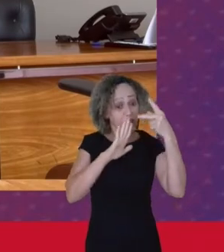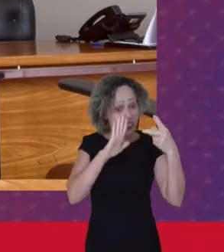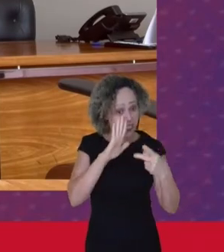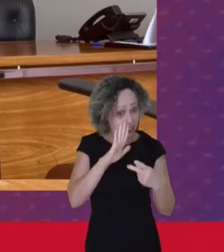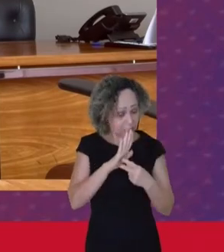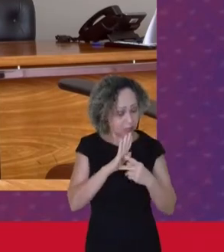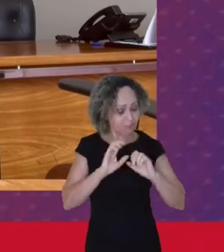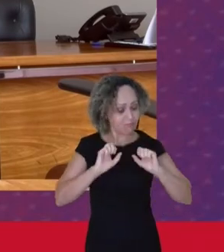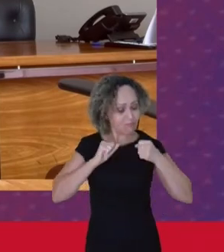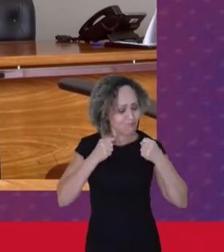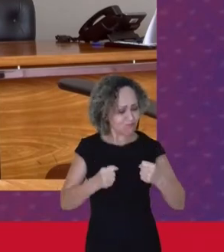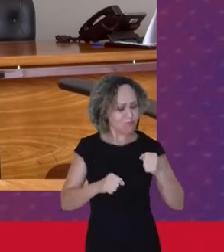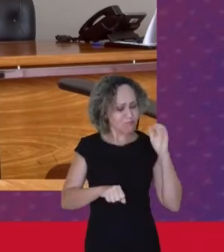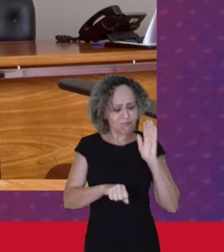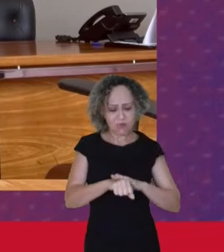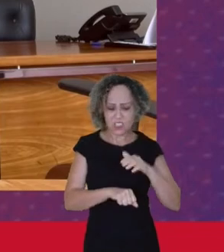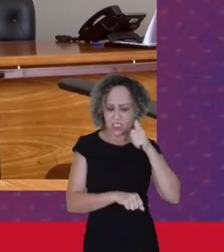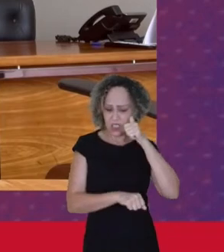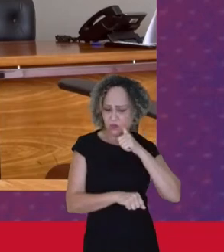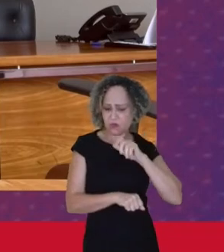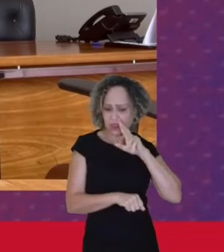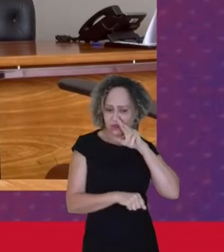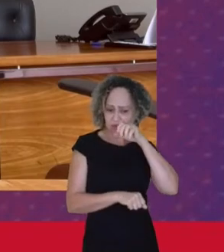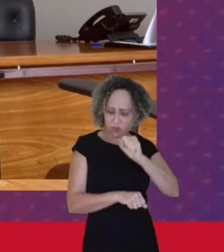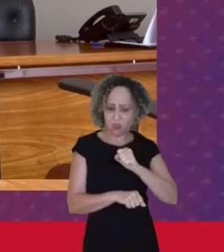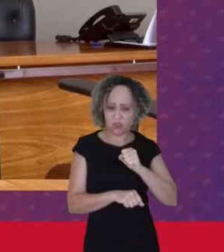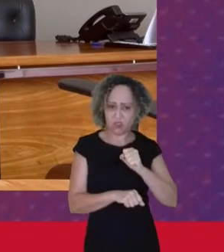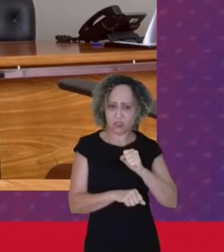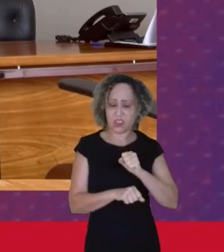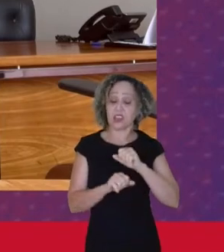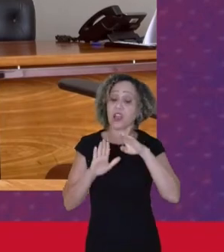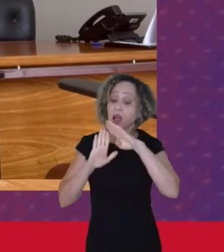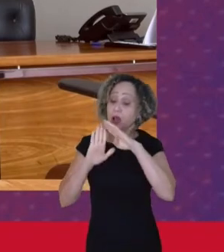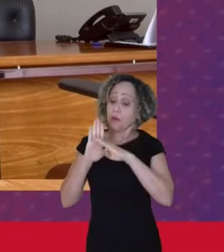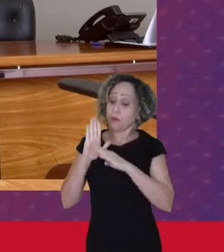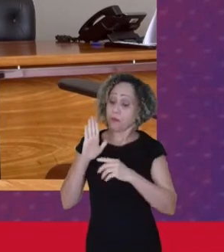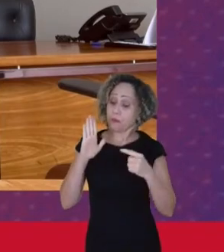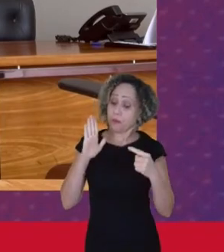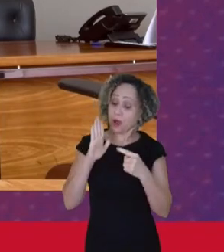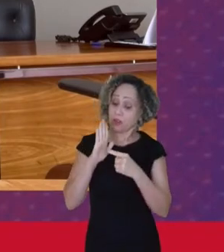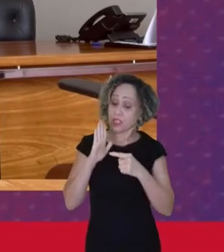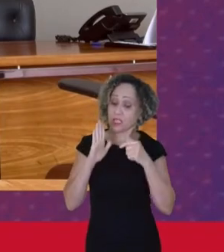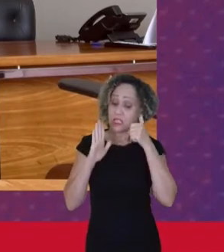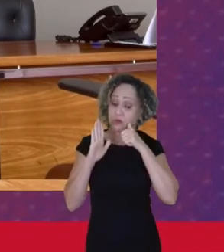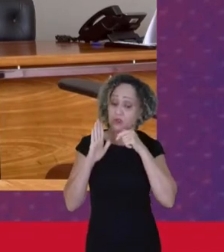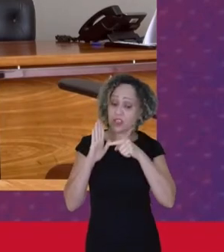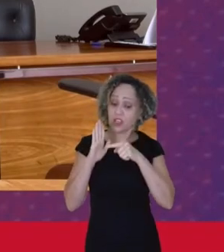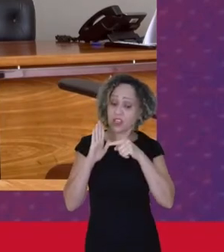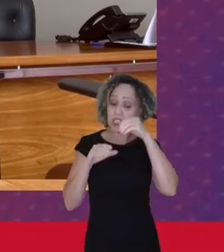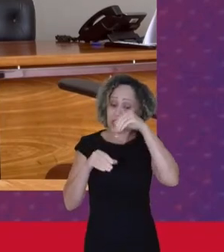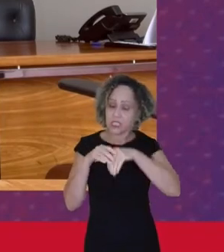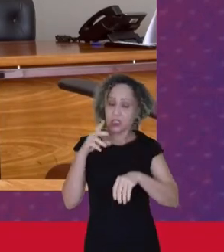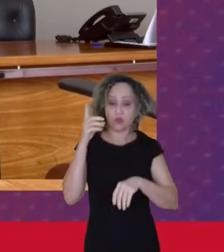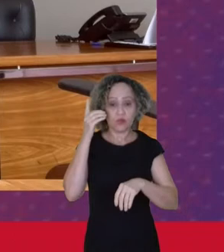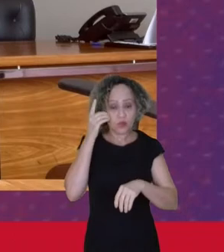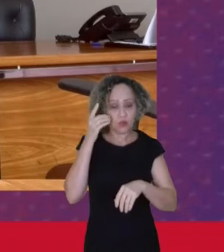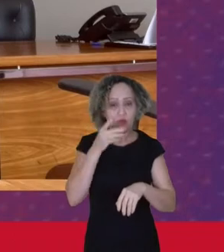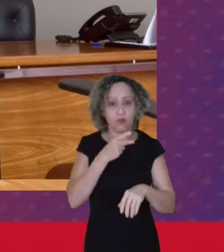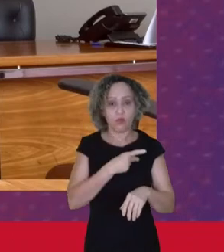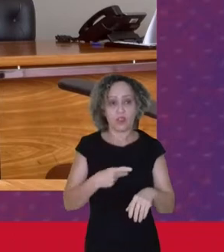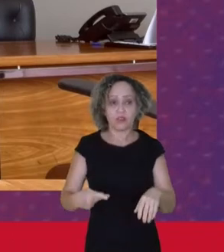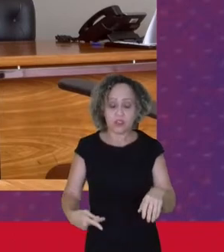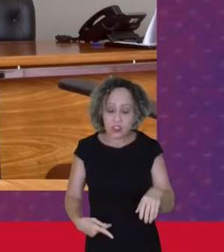mulheres, iniciativas, né, que tornasse a pauta das mulheres mais importante no governo dela, e principalmente